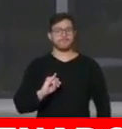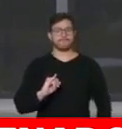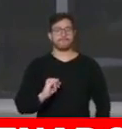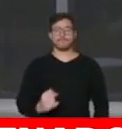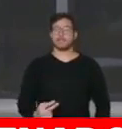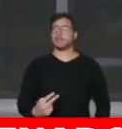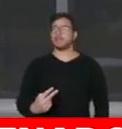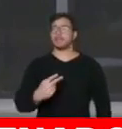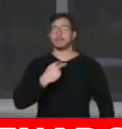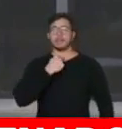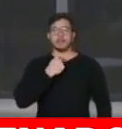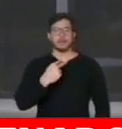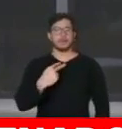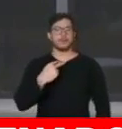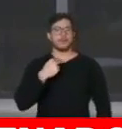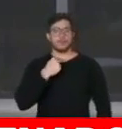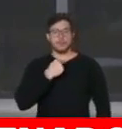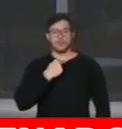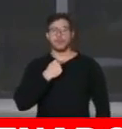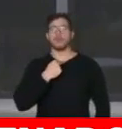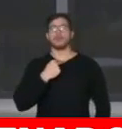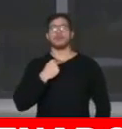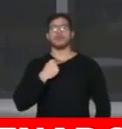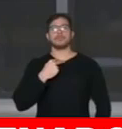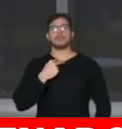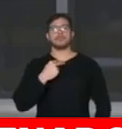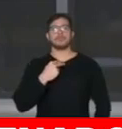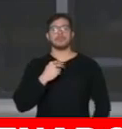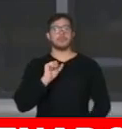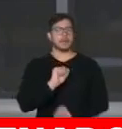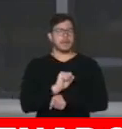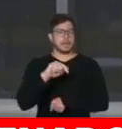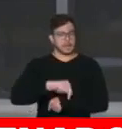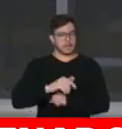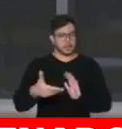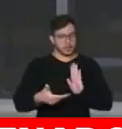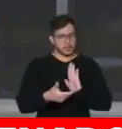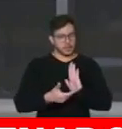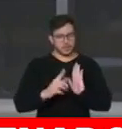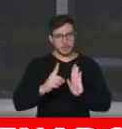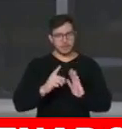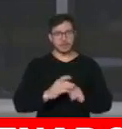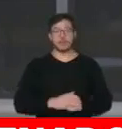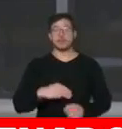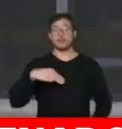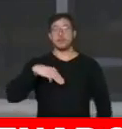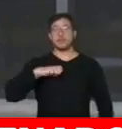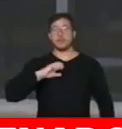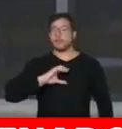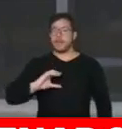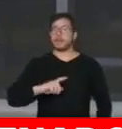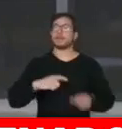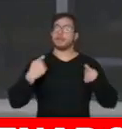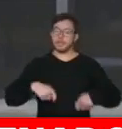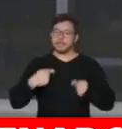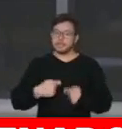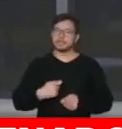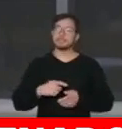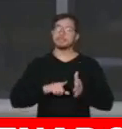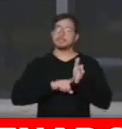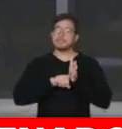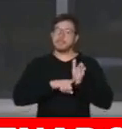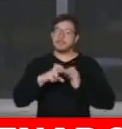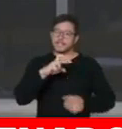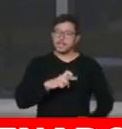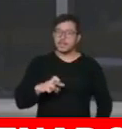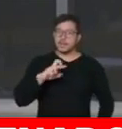de ser feita na Câmara de Deputados. De qualquer forma, o MEC tem que ser investigado. De preferência agora, começando